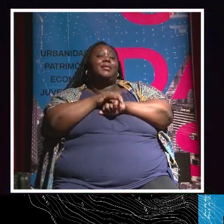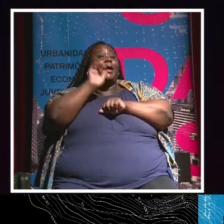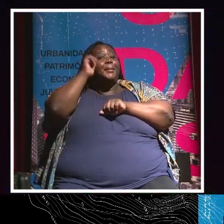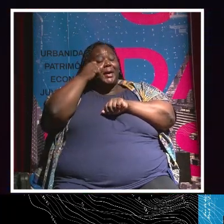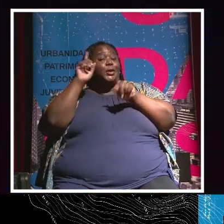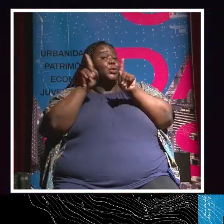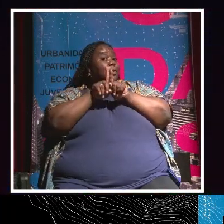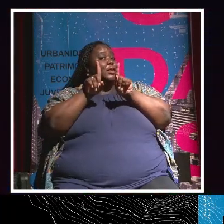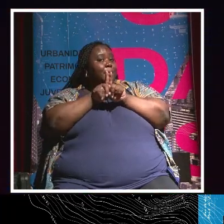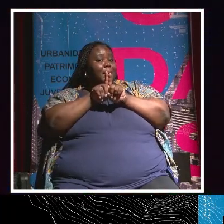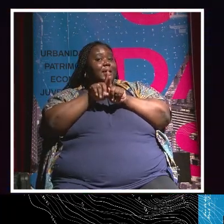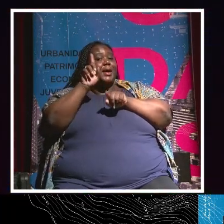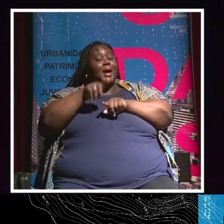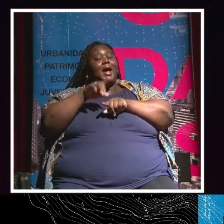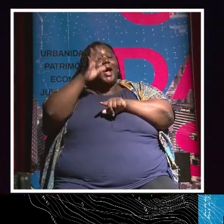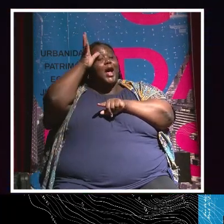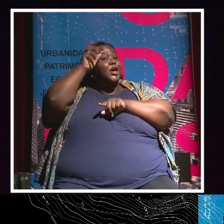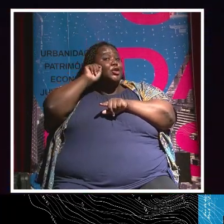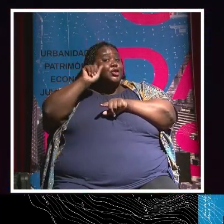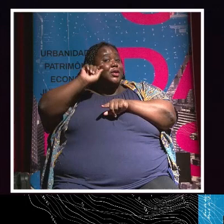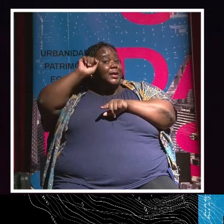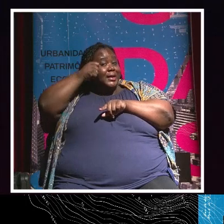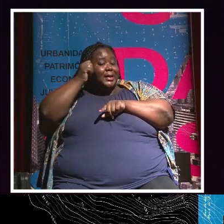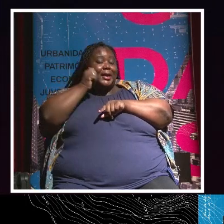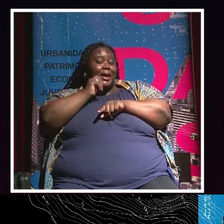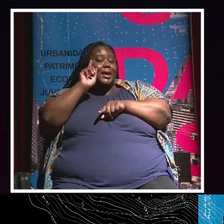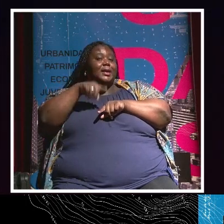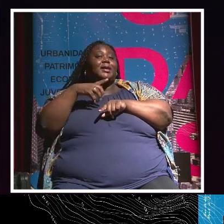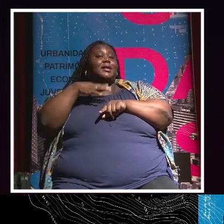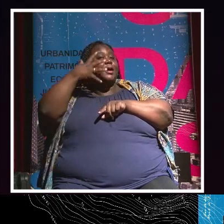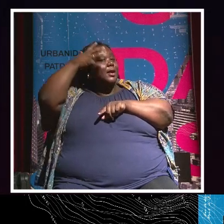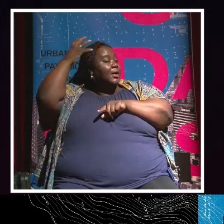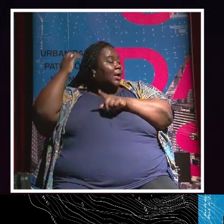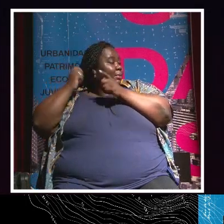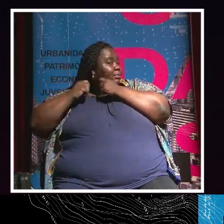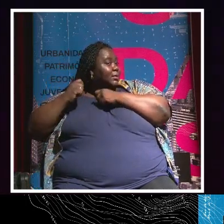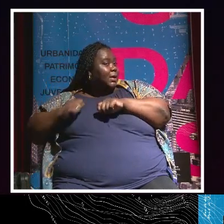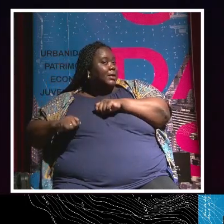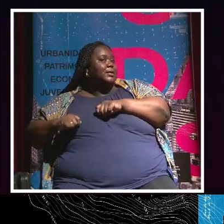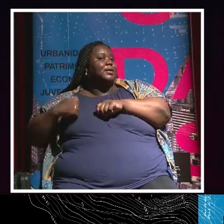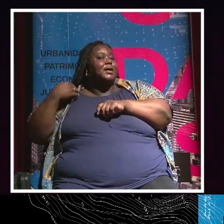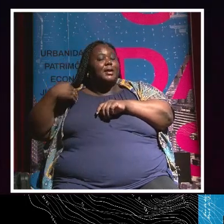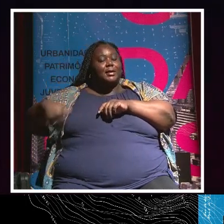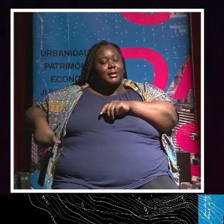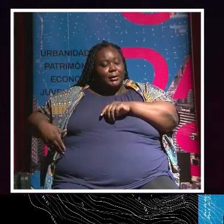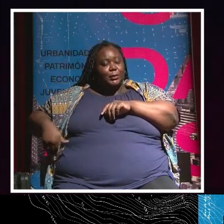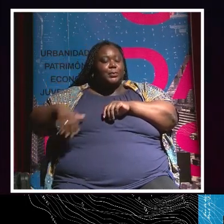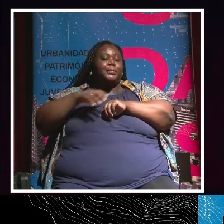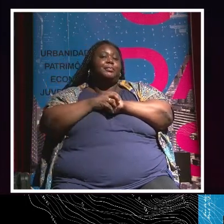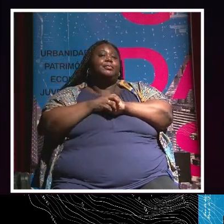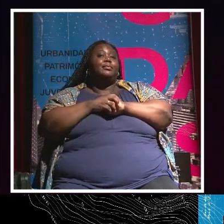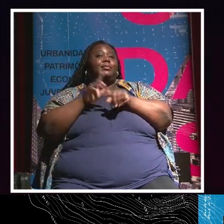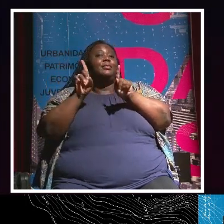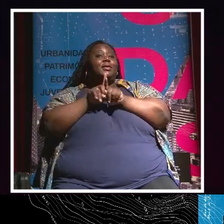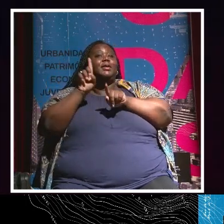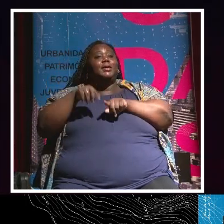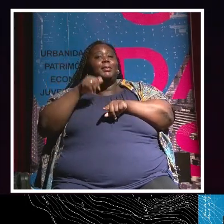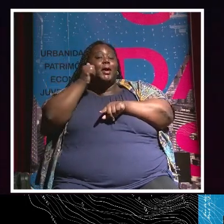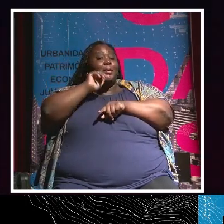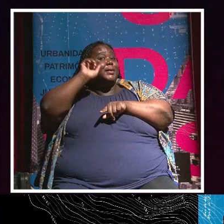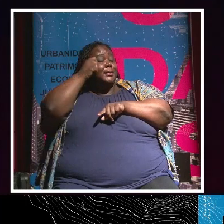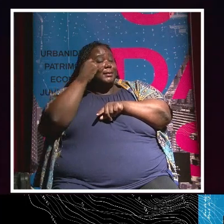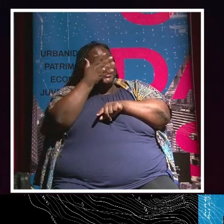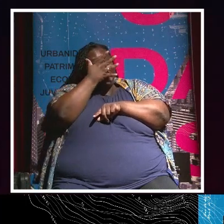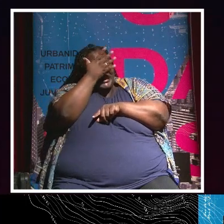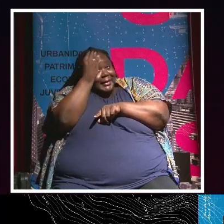preto também. A Jane é uma mulher negra e tem os cabelos trançados até a cintura. Tá? E eu também sou uma mulher negra, esqueci